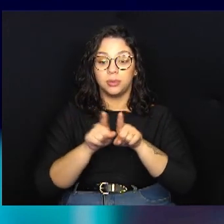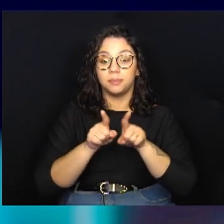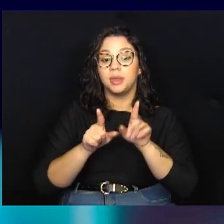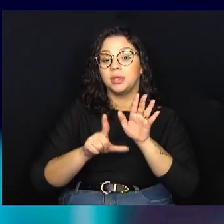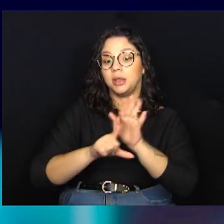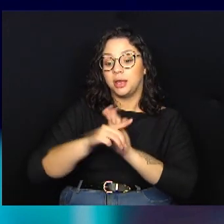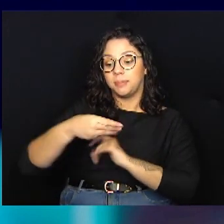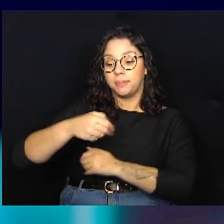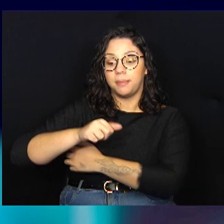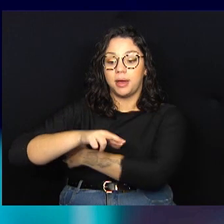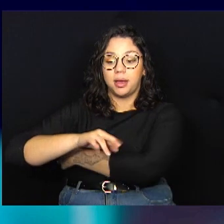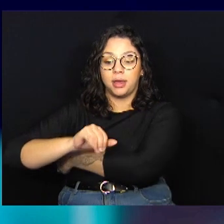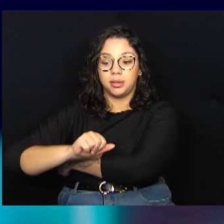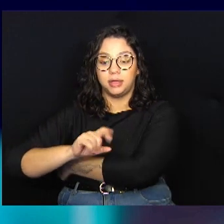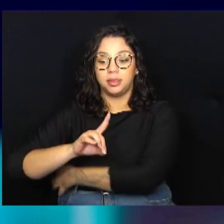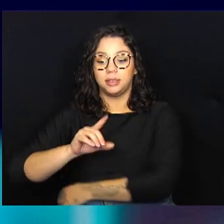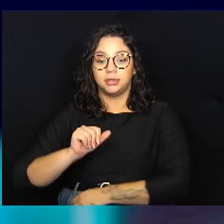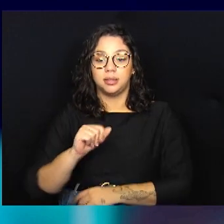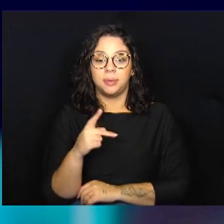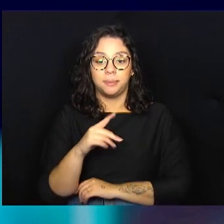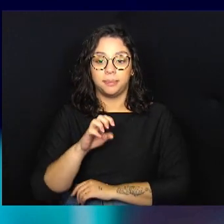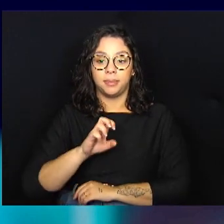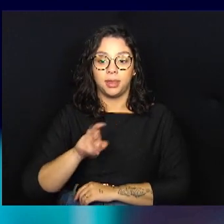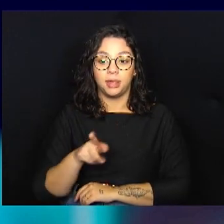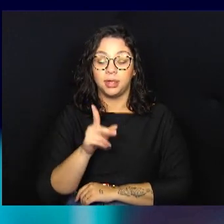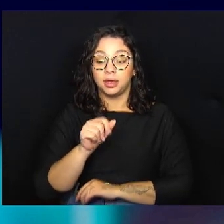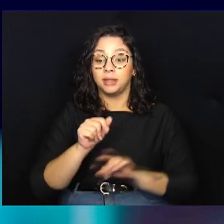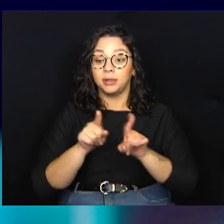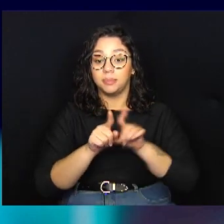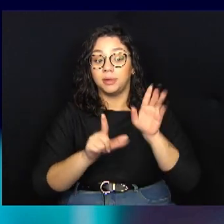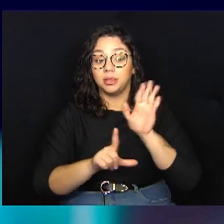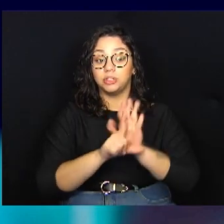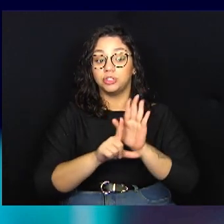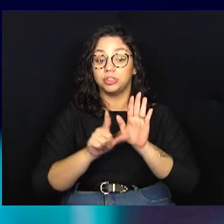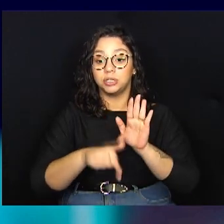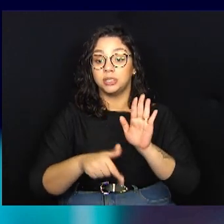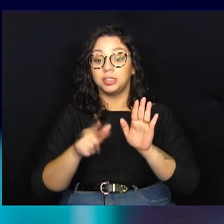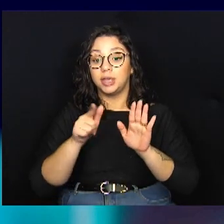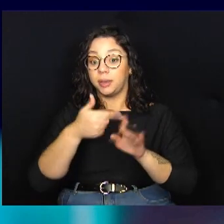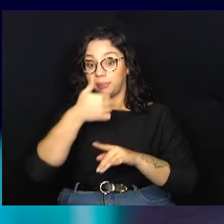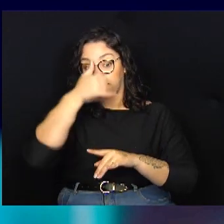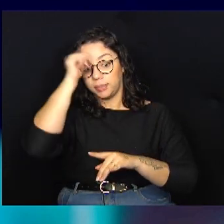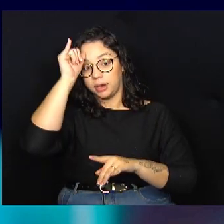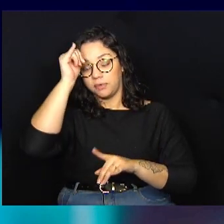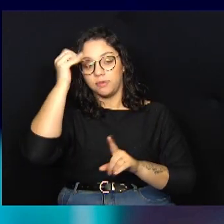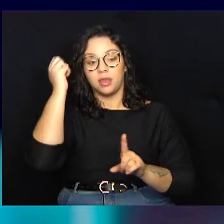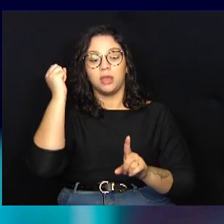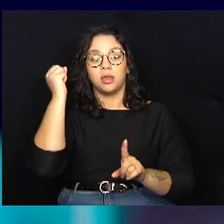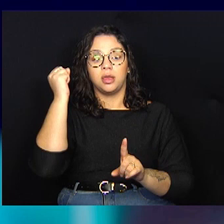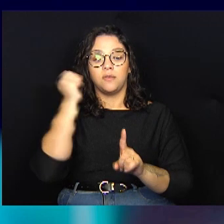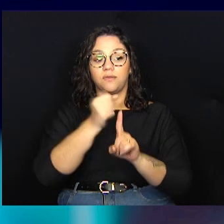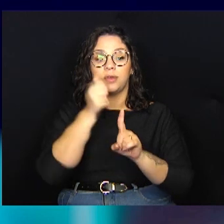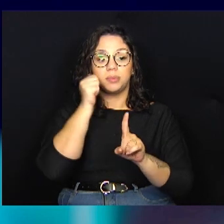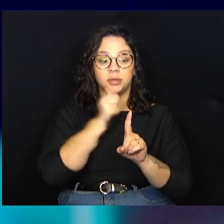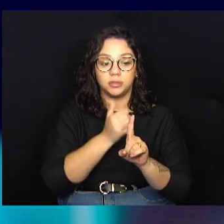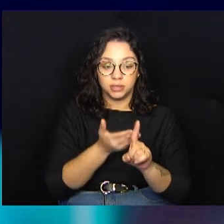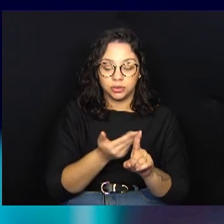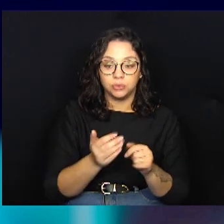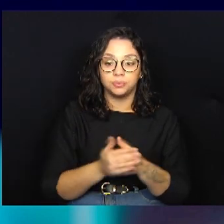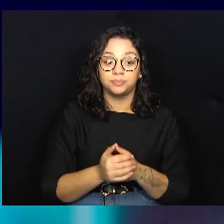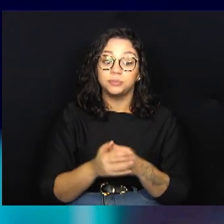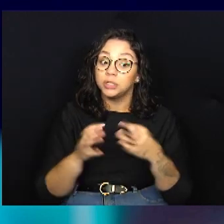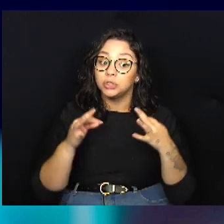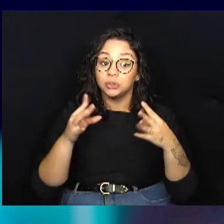para fins do artigo, né, da legislação penal que prevê o feminicídio? Quem é mulher? Bom, então, todas